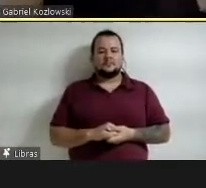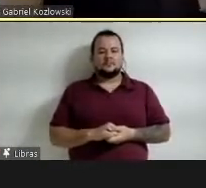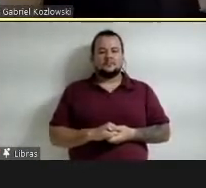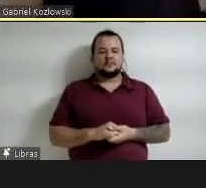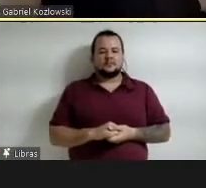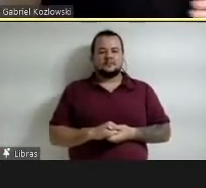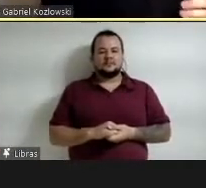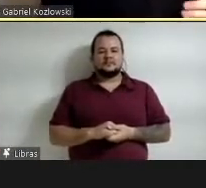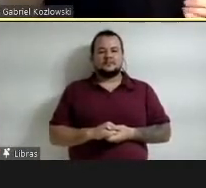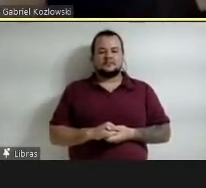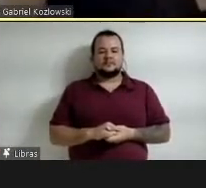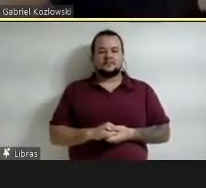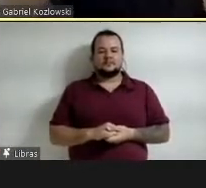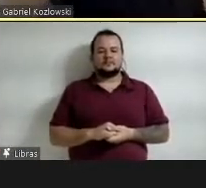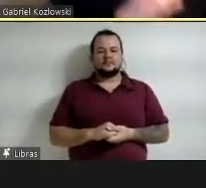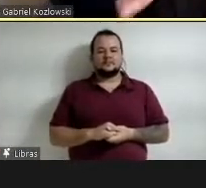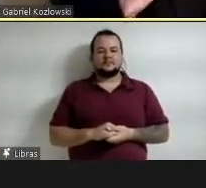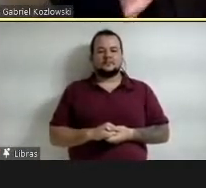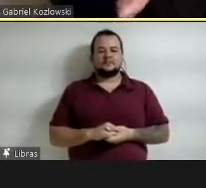Bom,